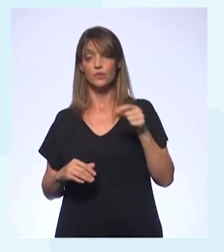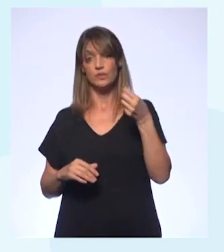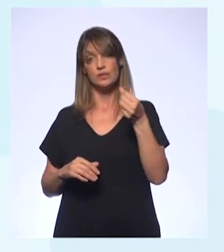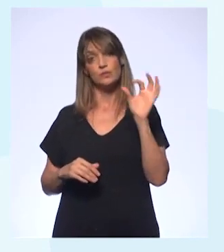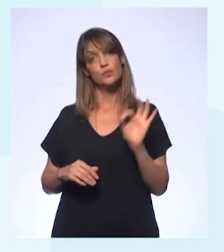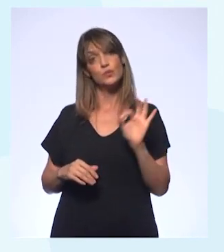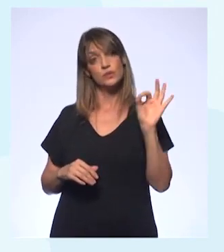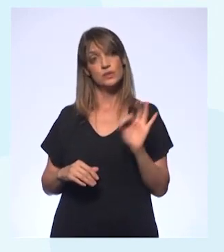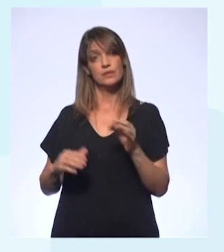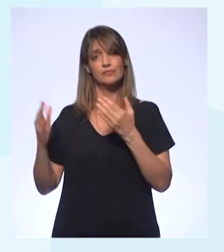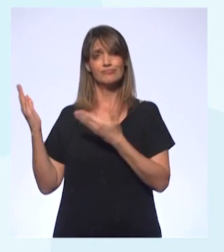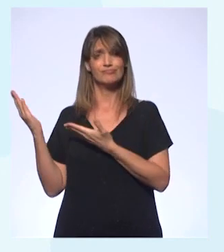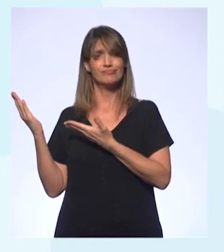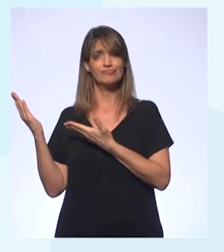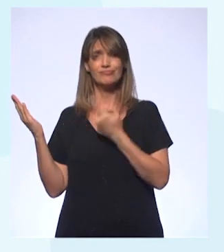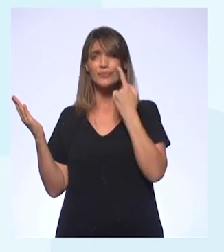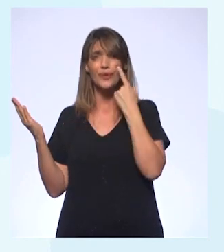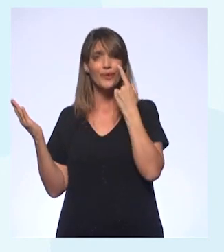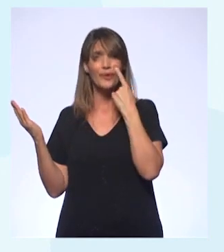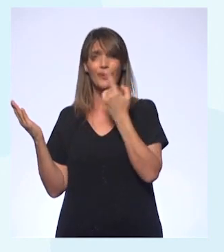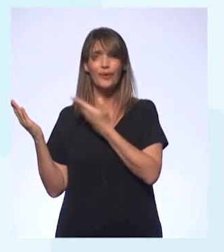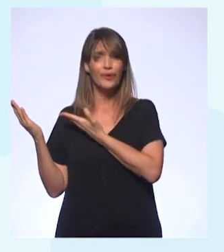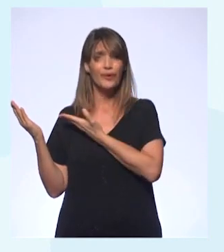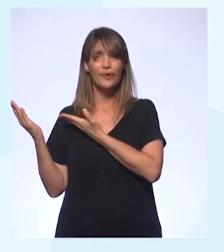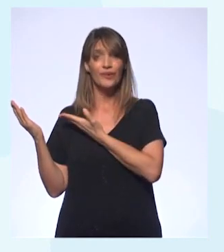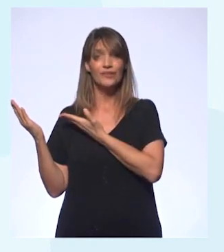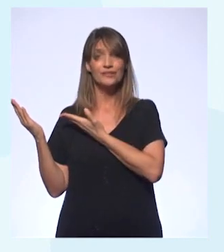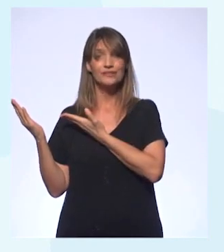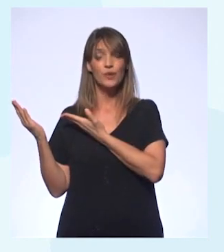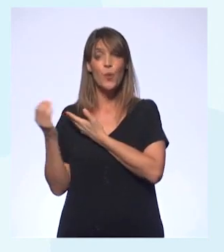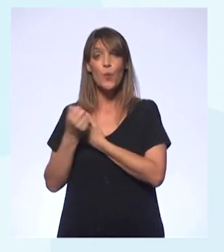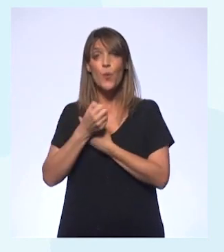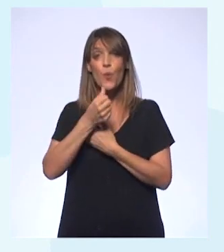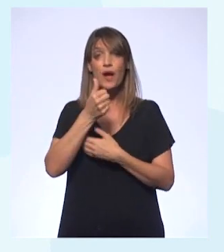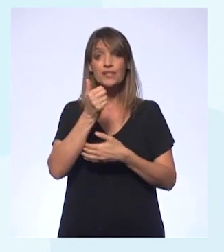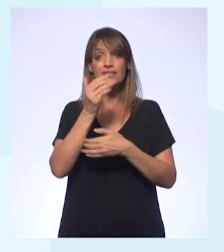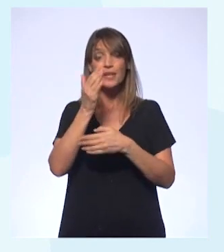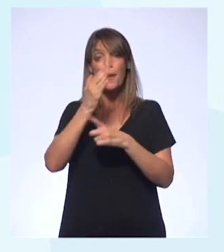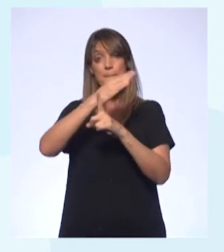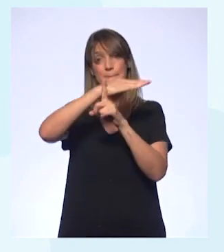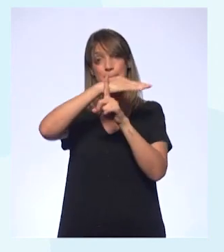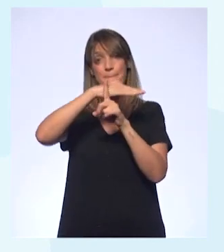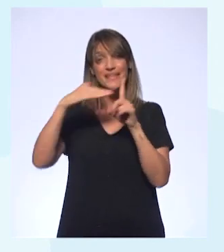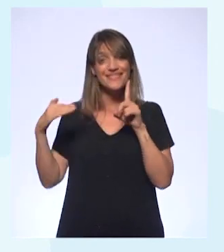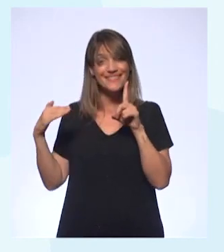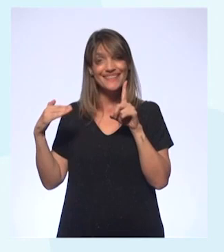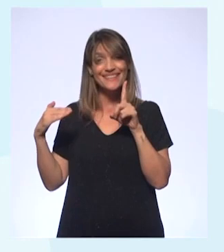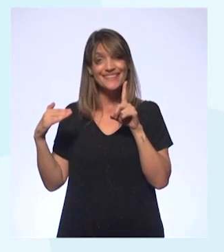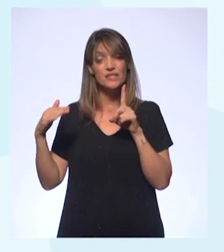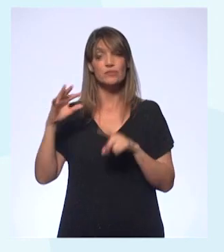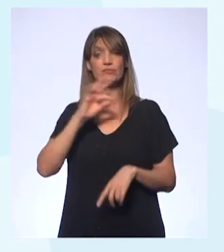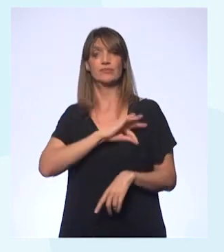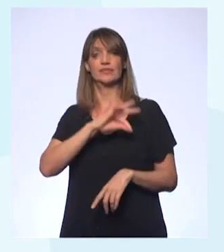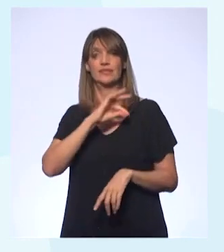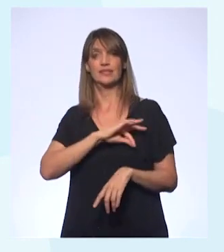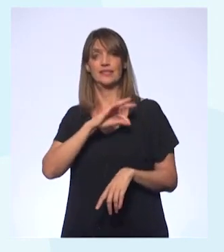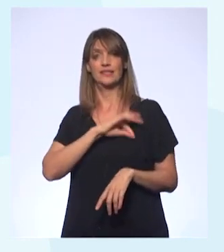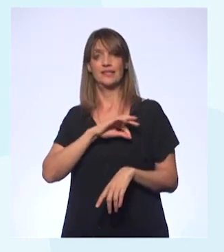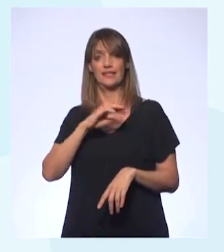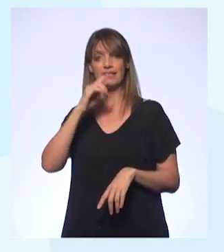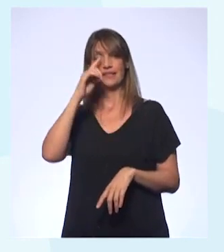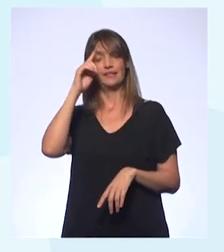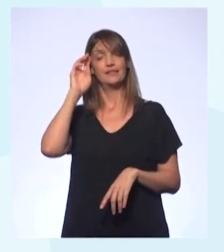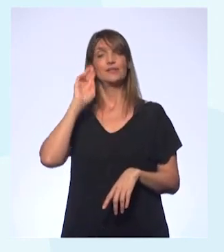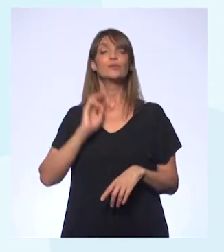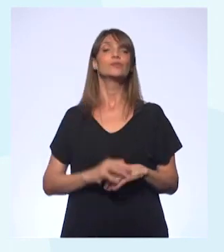56,6%. Vejam, nós estamos aqui, quase metade dos rendimentos, né, da massa total de rendimentos,